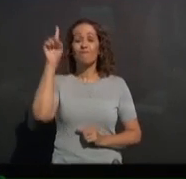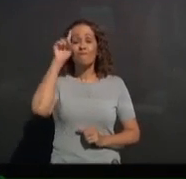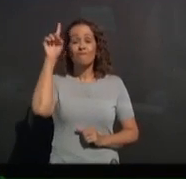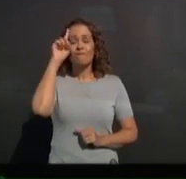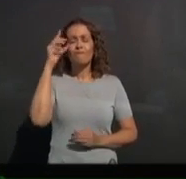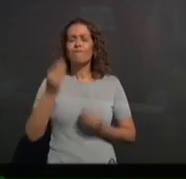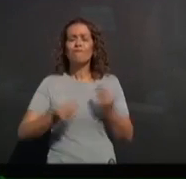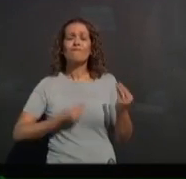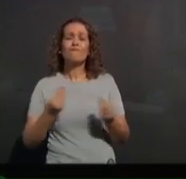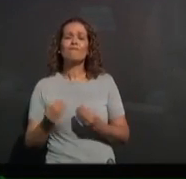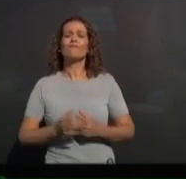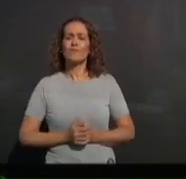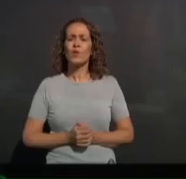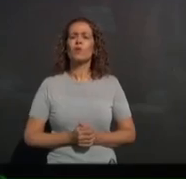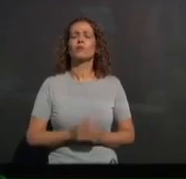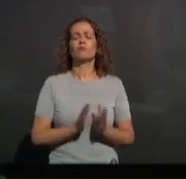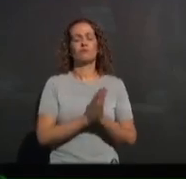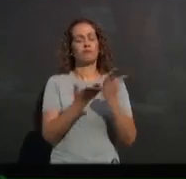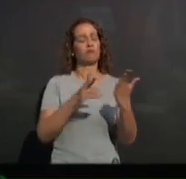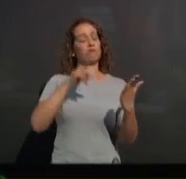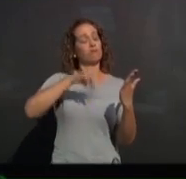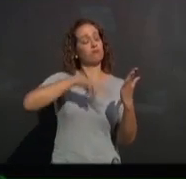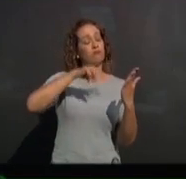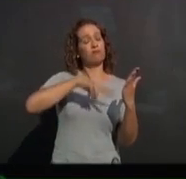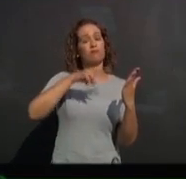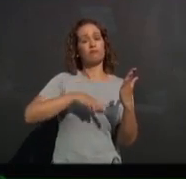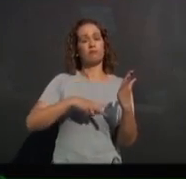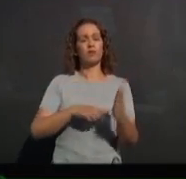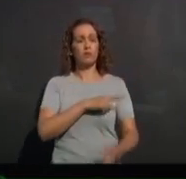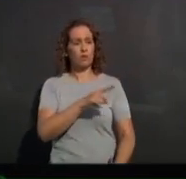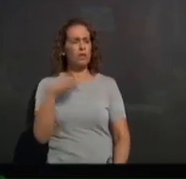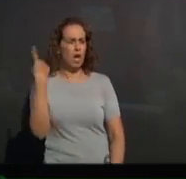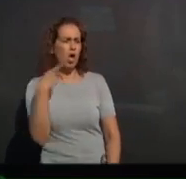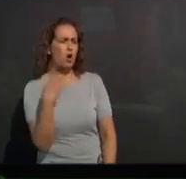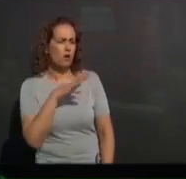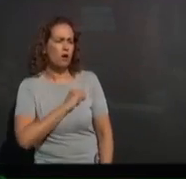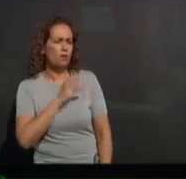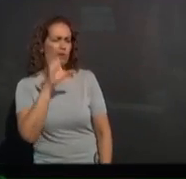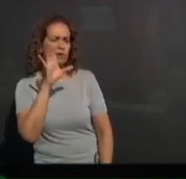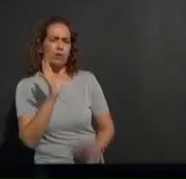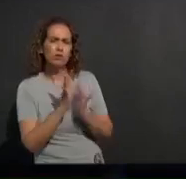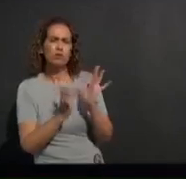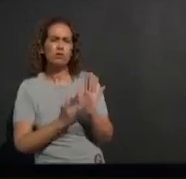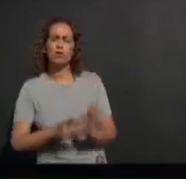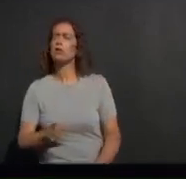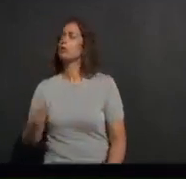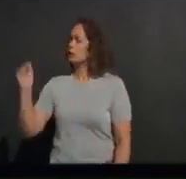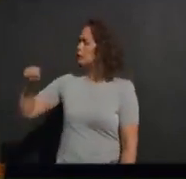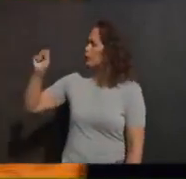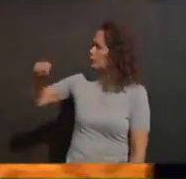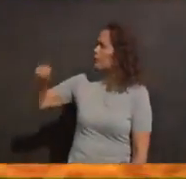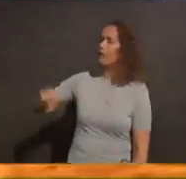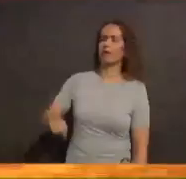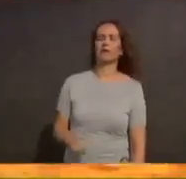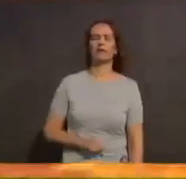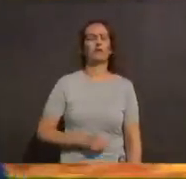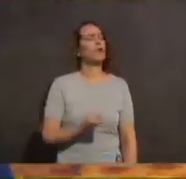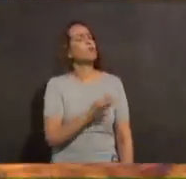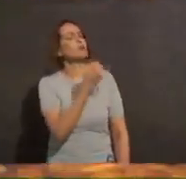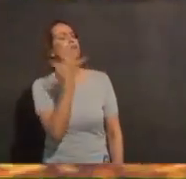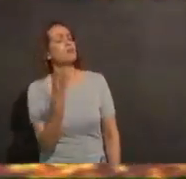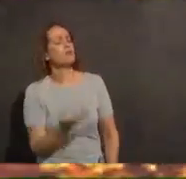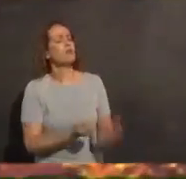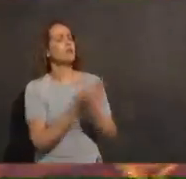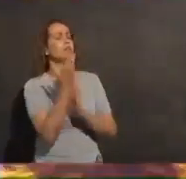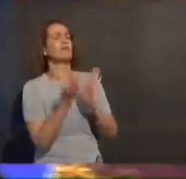Você é louco por Jesus? Só! Quando foi a última vez que você leu a Bíblia? Um dia desse que eu passei, eu vi um outdoor e tinha um versículo assim.